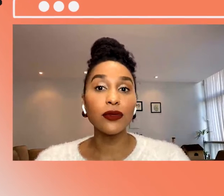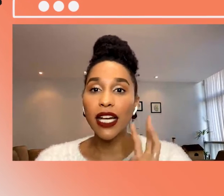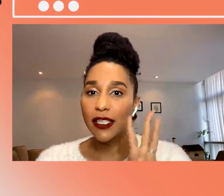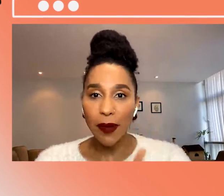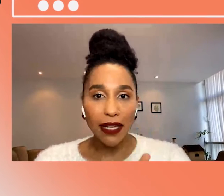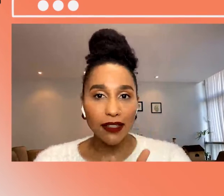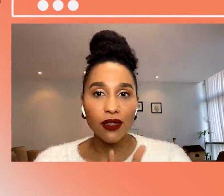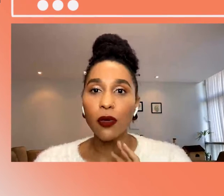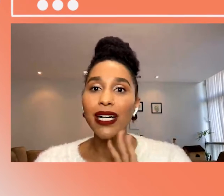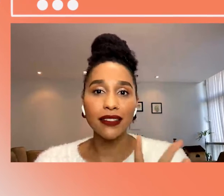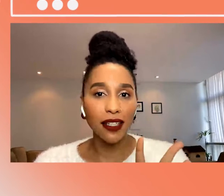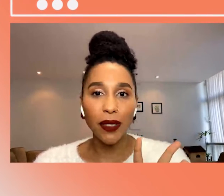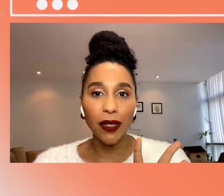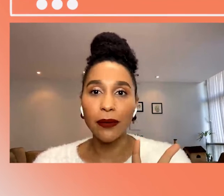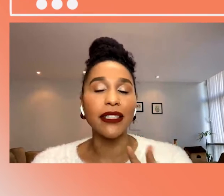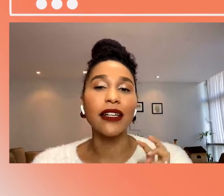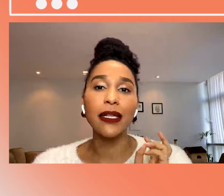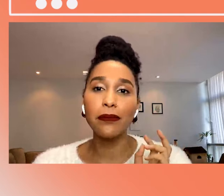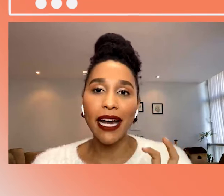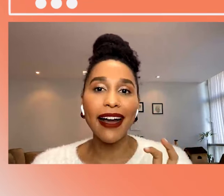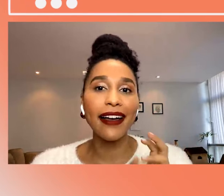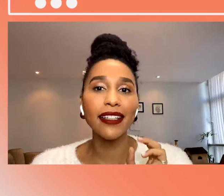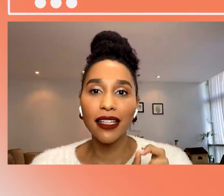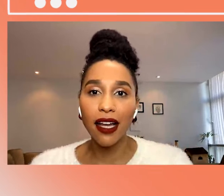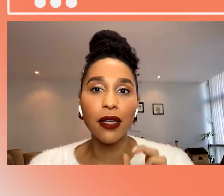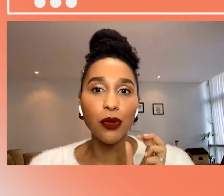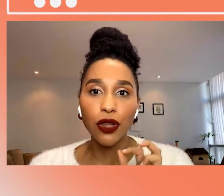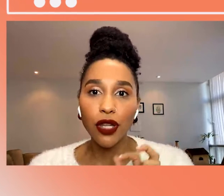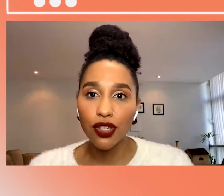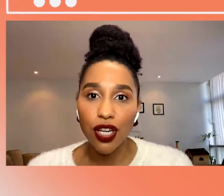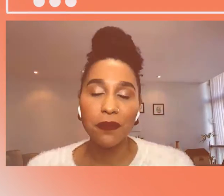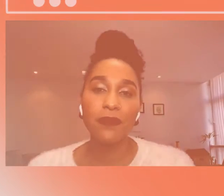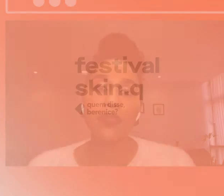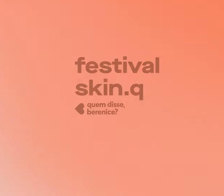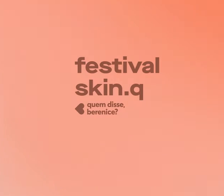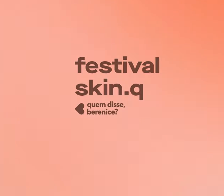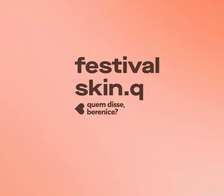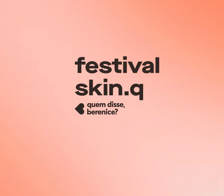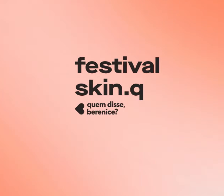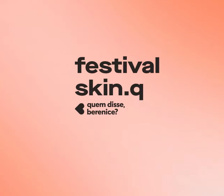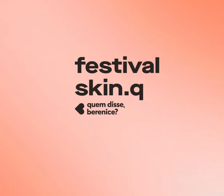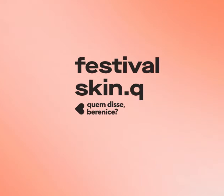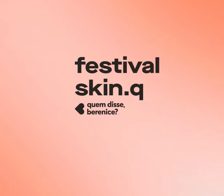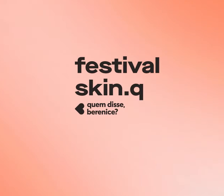são três passos, é um mantra para mim. Limpar, hidratar e proteger.